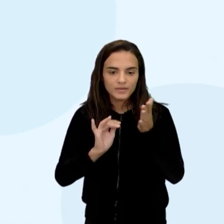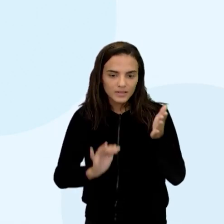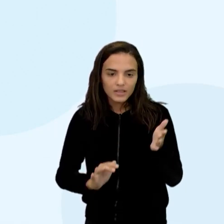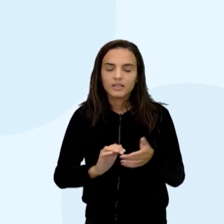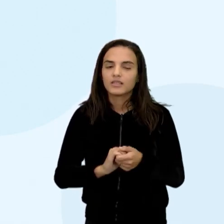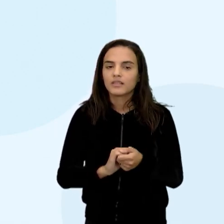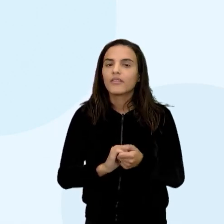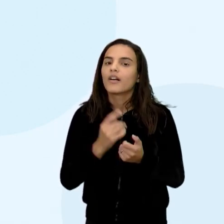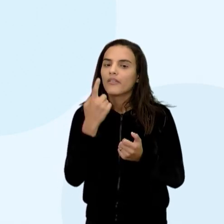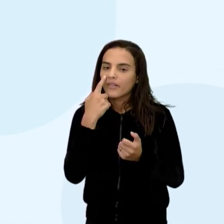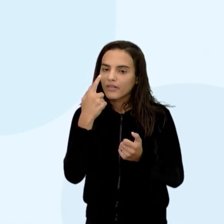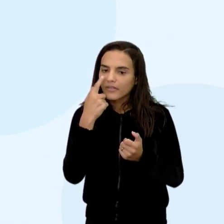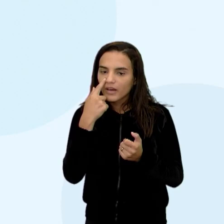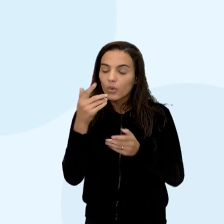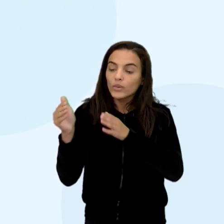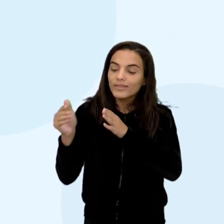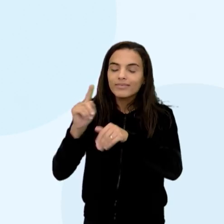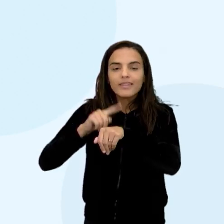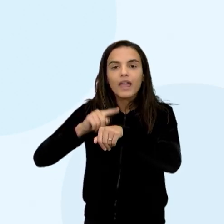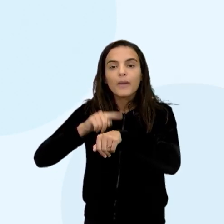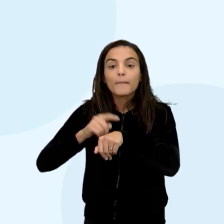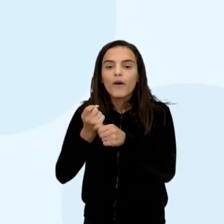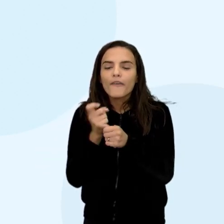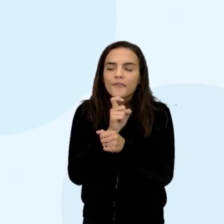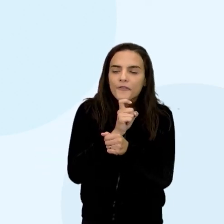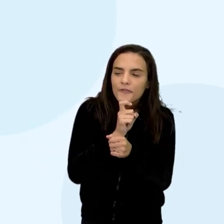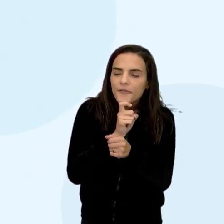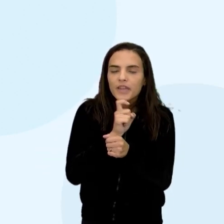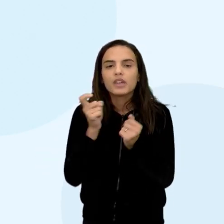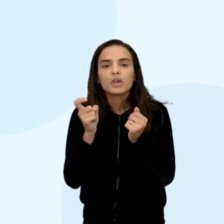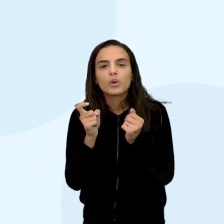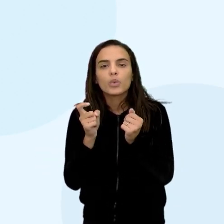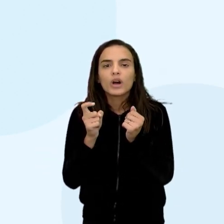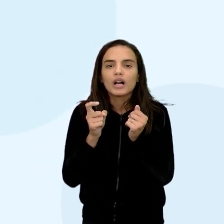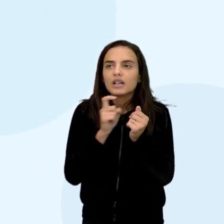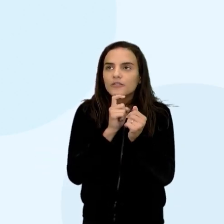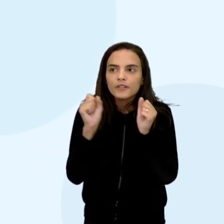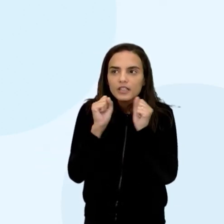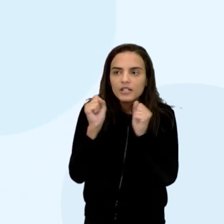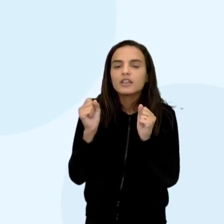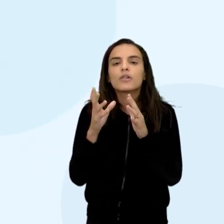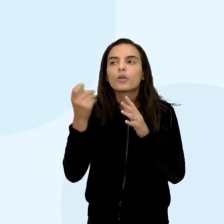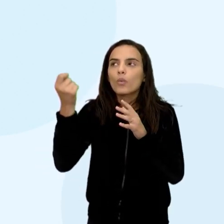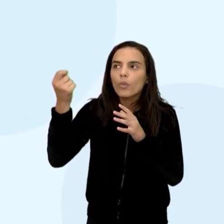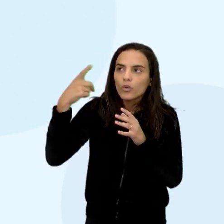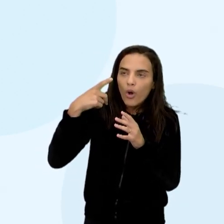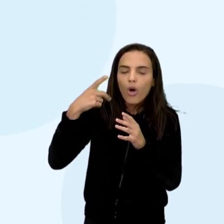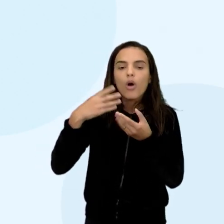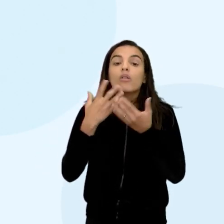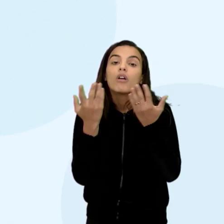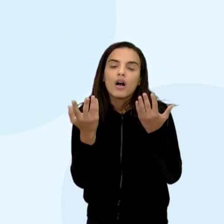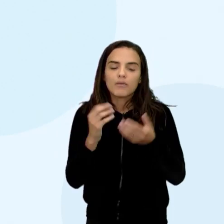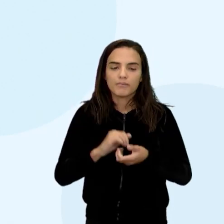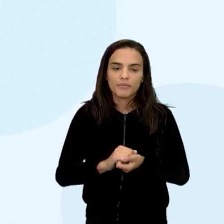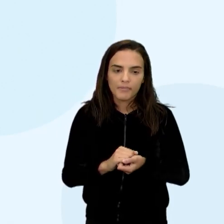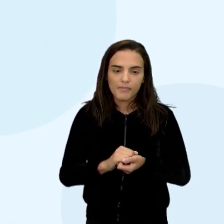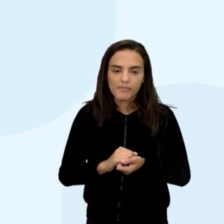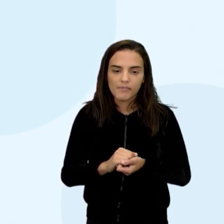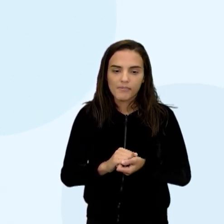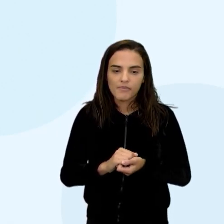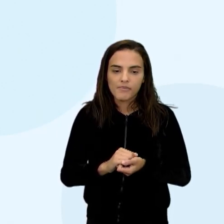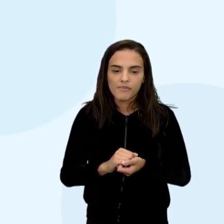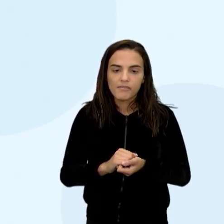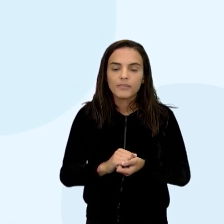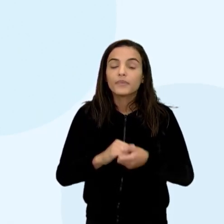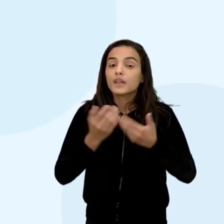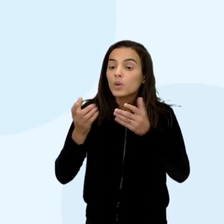atividade, ele vai lá e vai falar em que tempo que acontece. É no frio, é no outono, é no inverno, é na primavera, tá bom? E em que